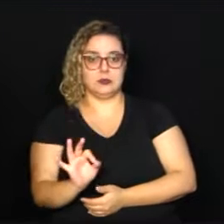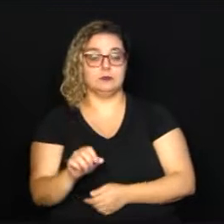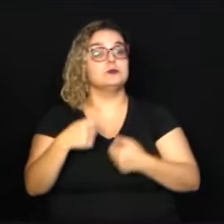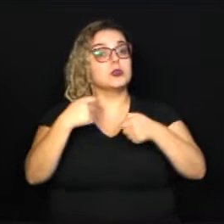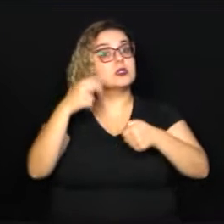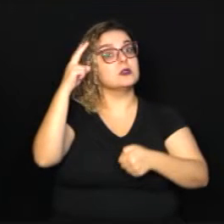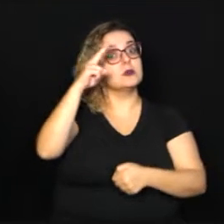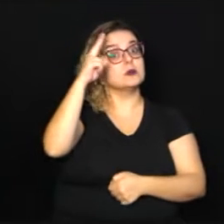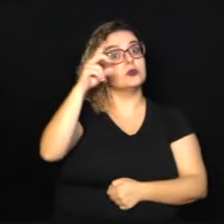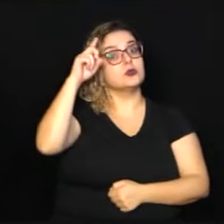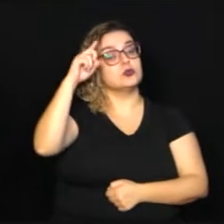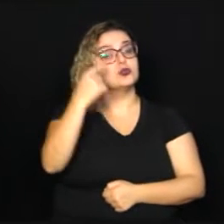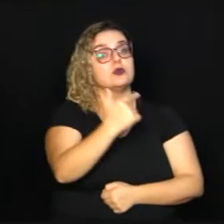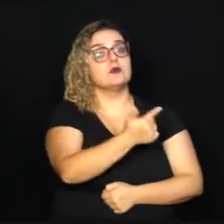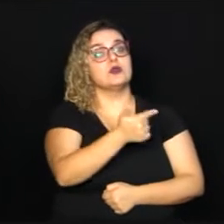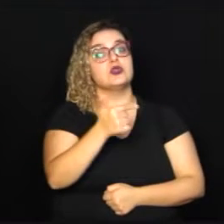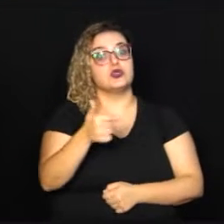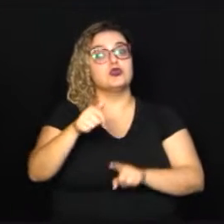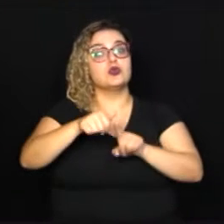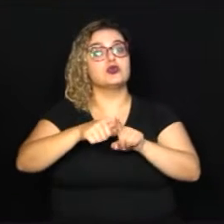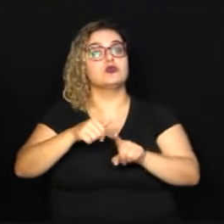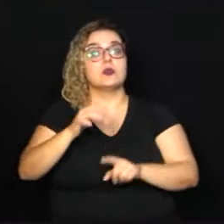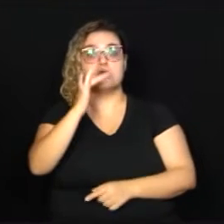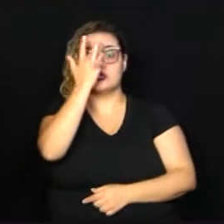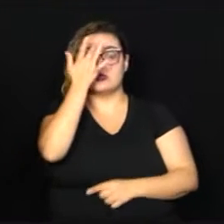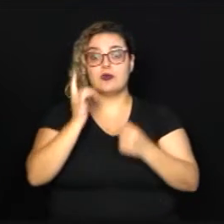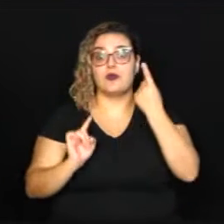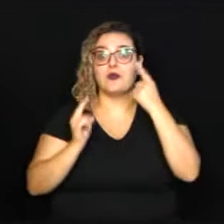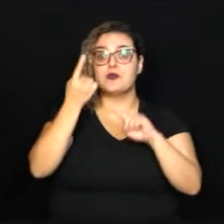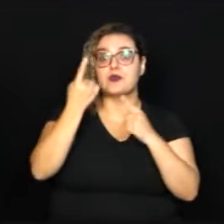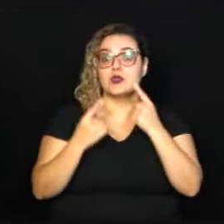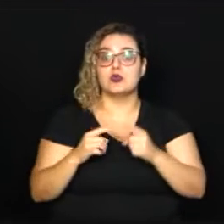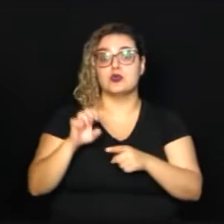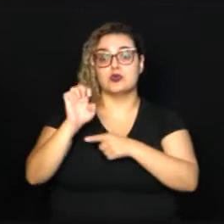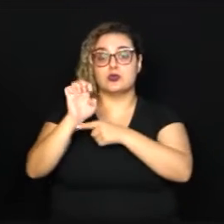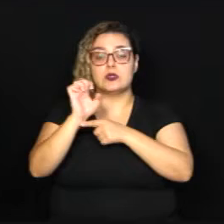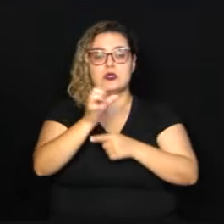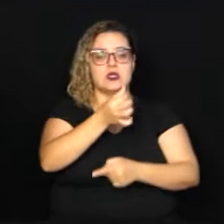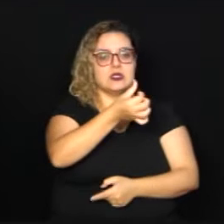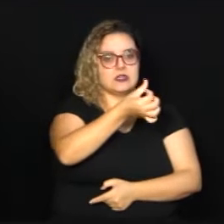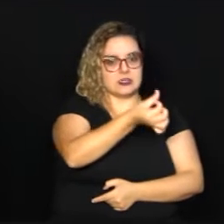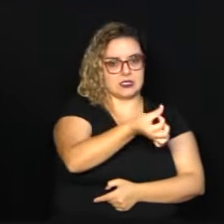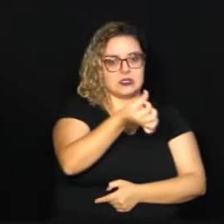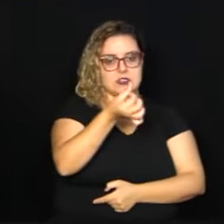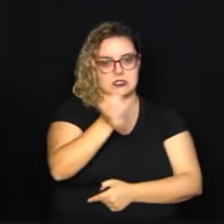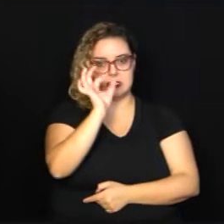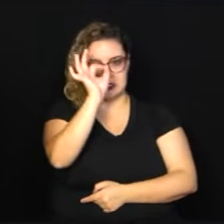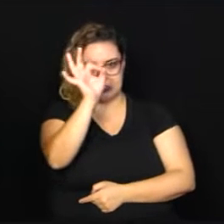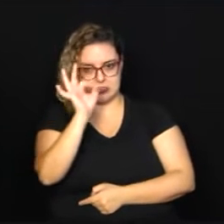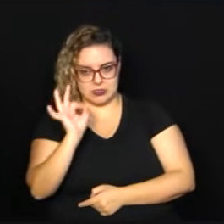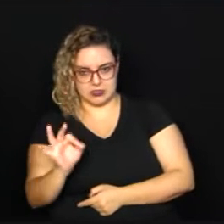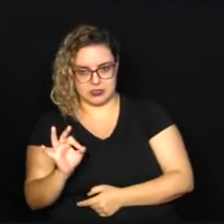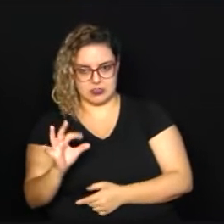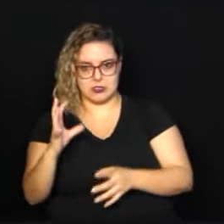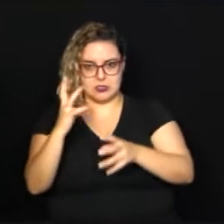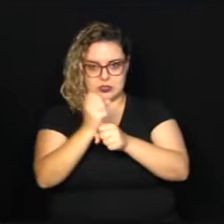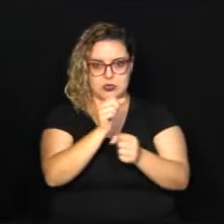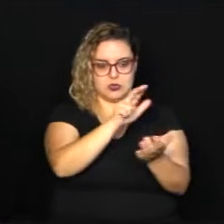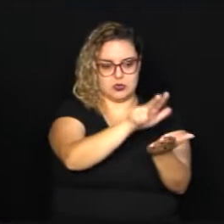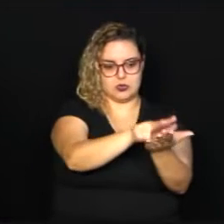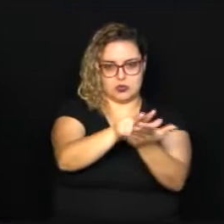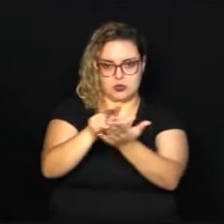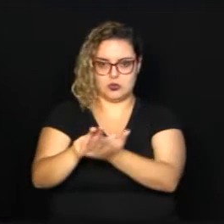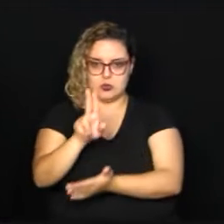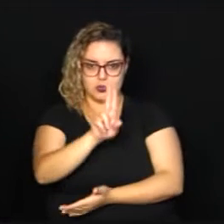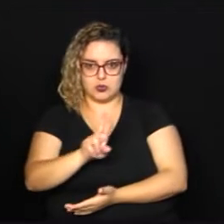dia 22 de fevereiro, o estado tinha 66% na sua taxa de ocupação. E